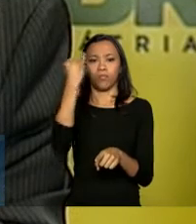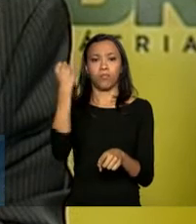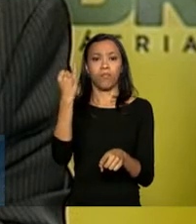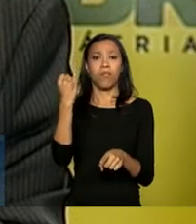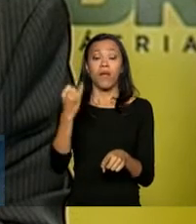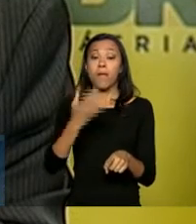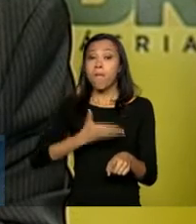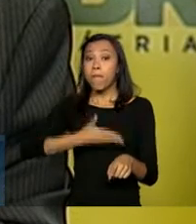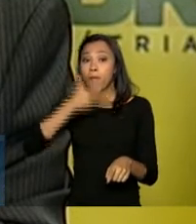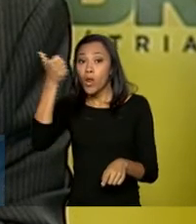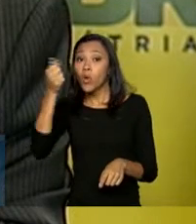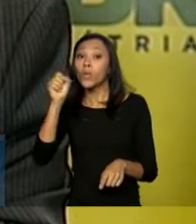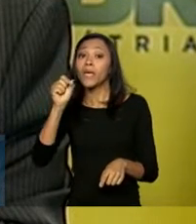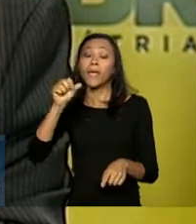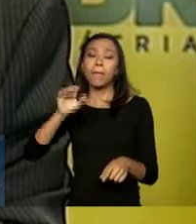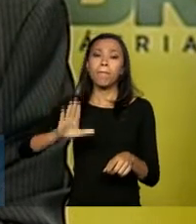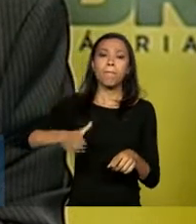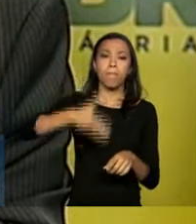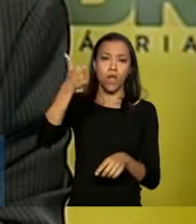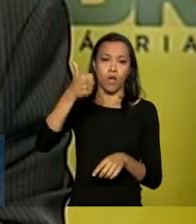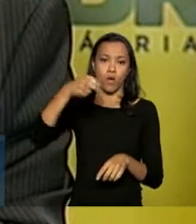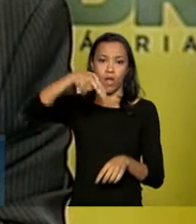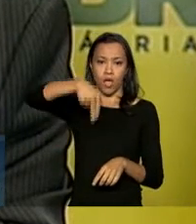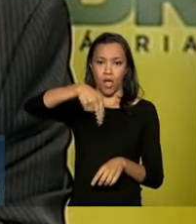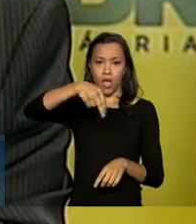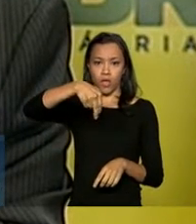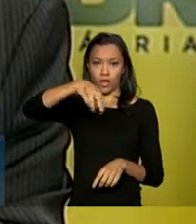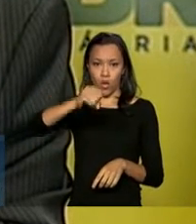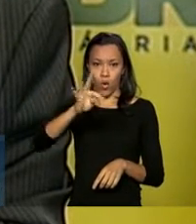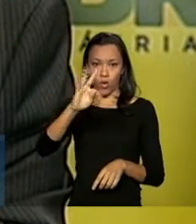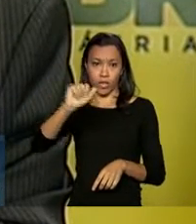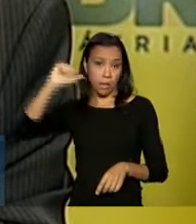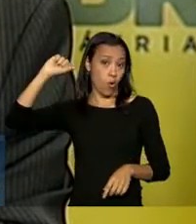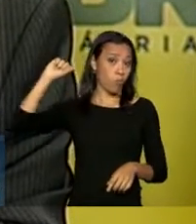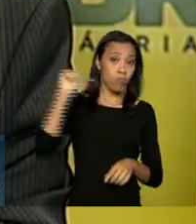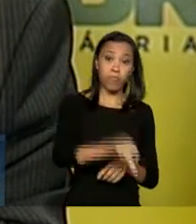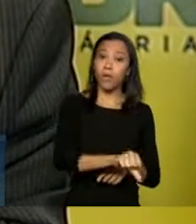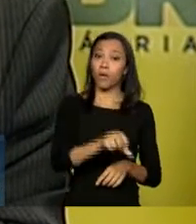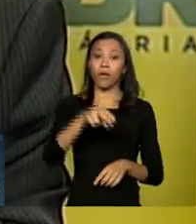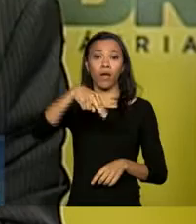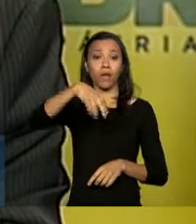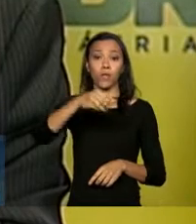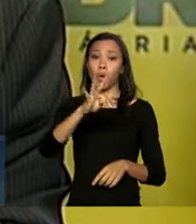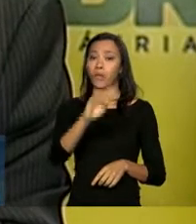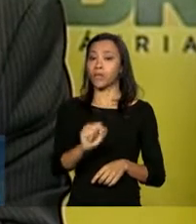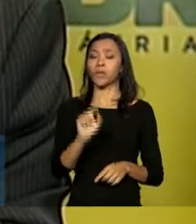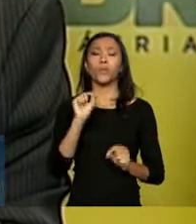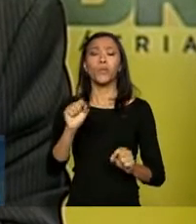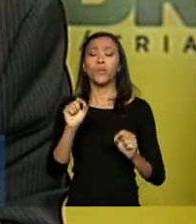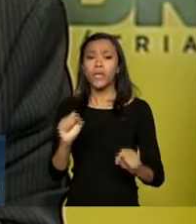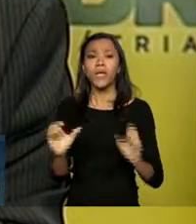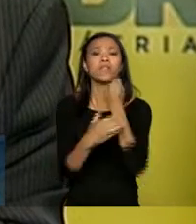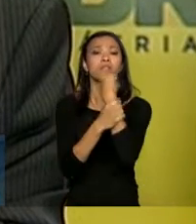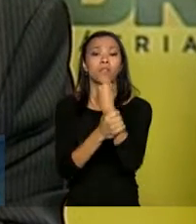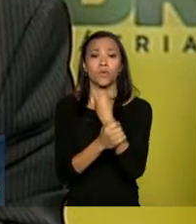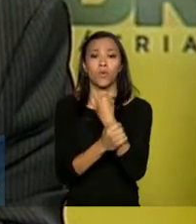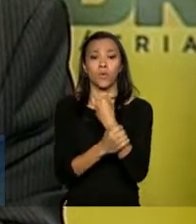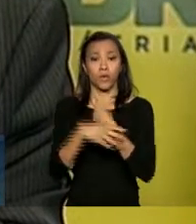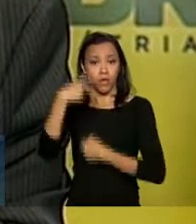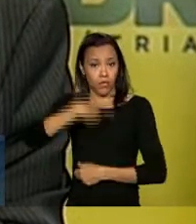melhora, o que piora a nota de um aluno, o que garante que ele vá melhor, o que